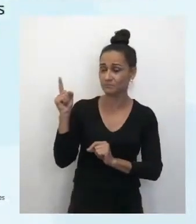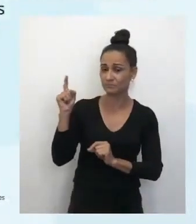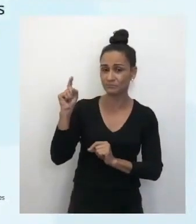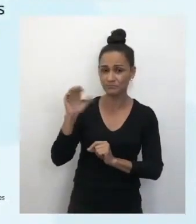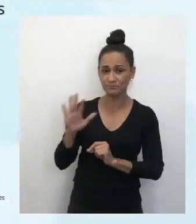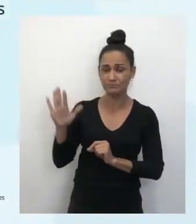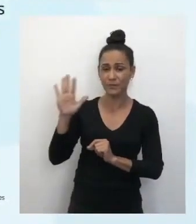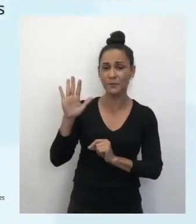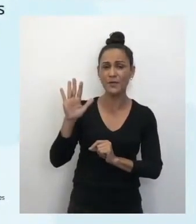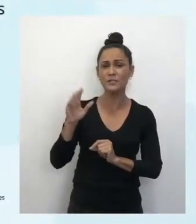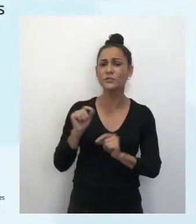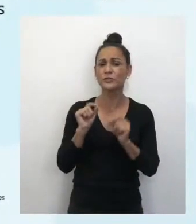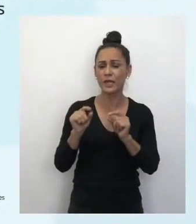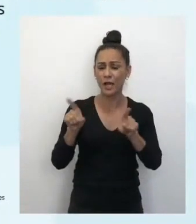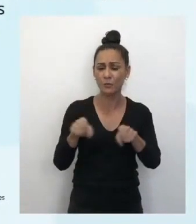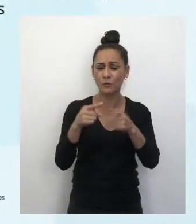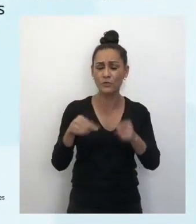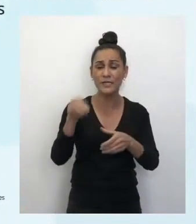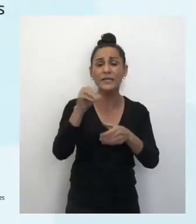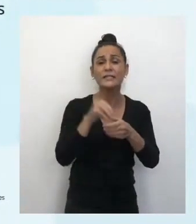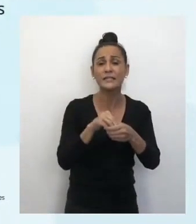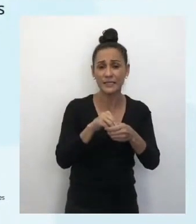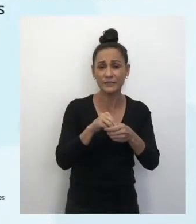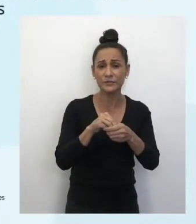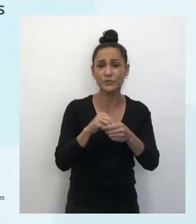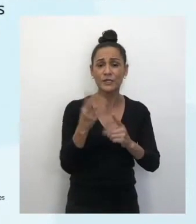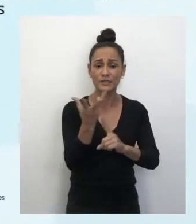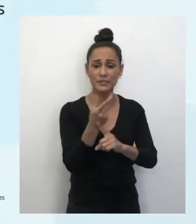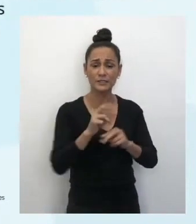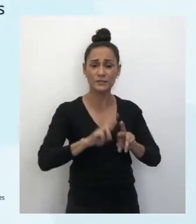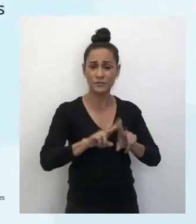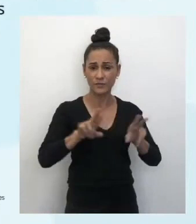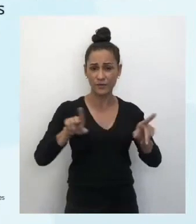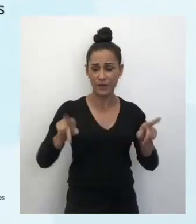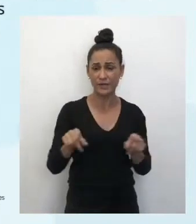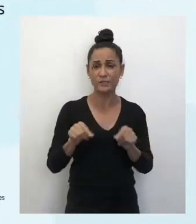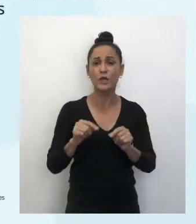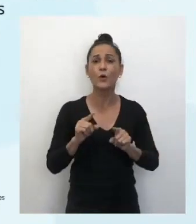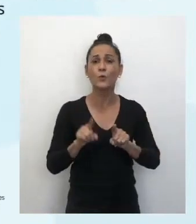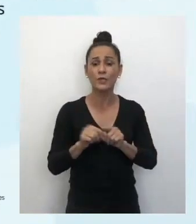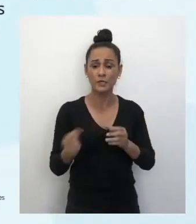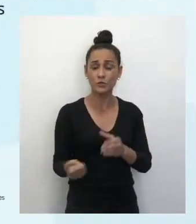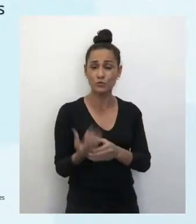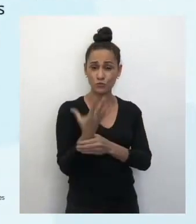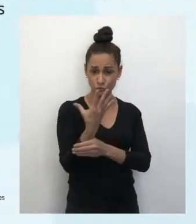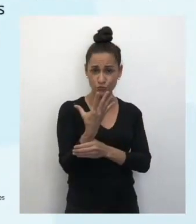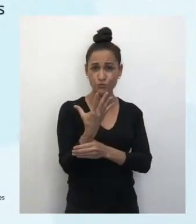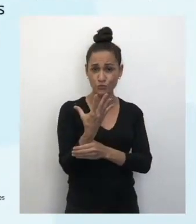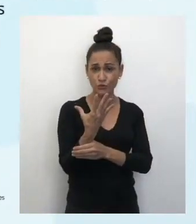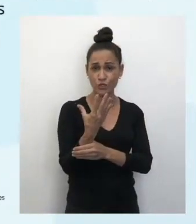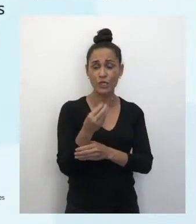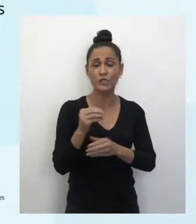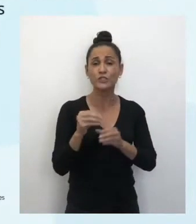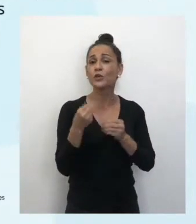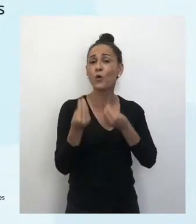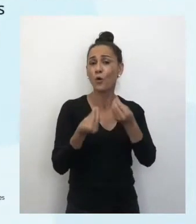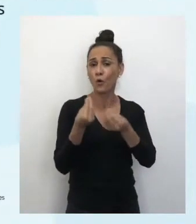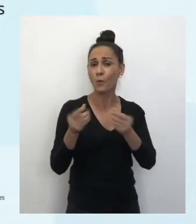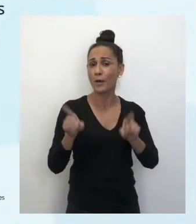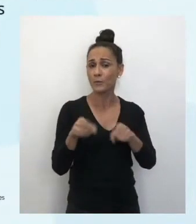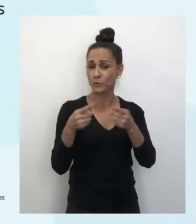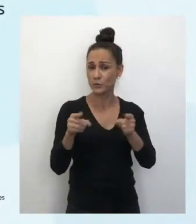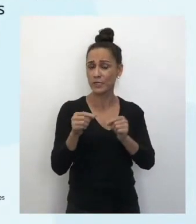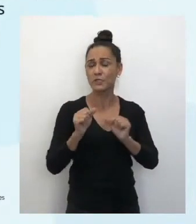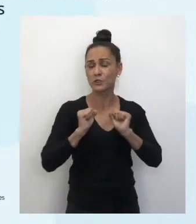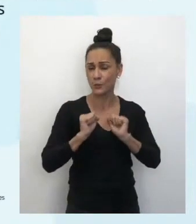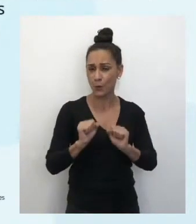da música, tá? Dentro aí das intervenções. Por quê? Porque surgem formas, né, da gente aplicar a música de várias maneiras. A gente